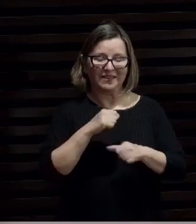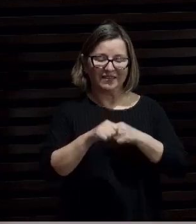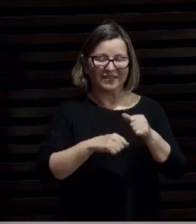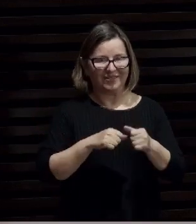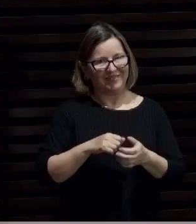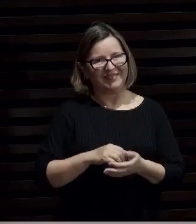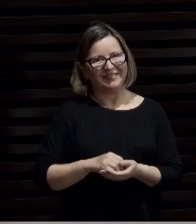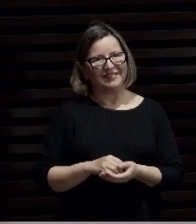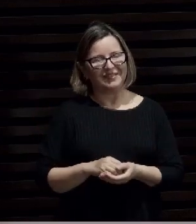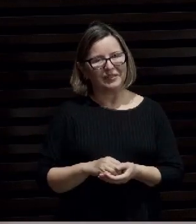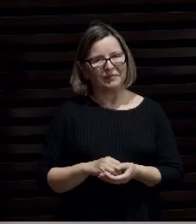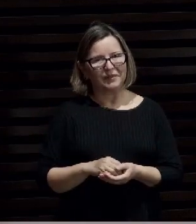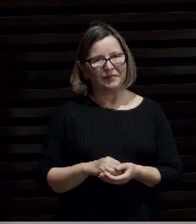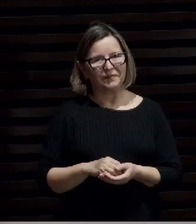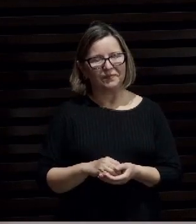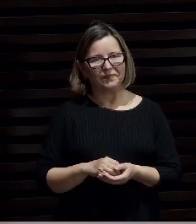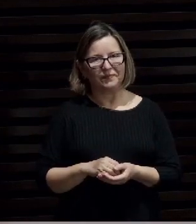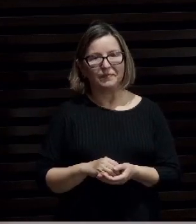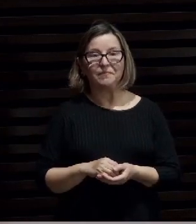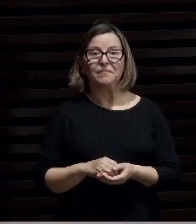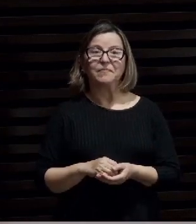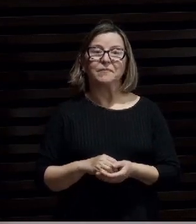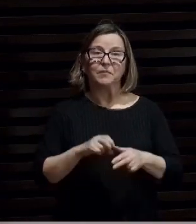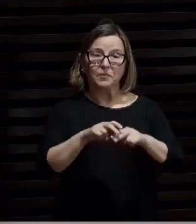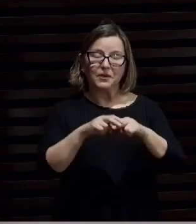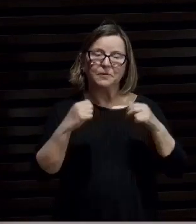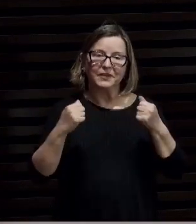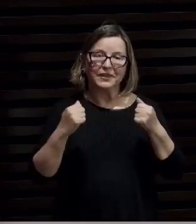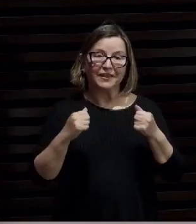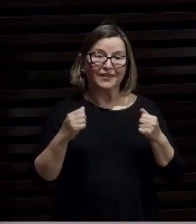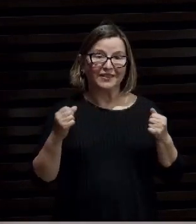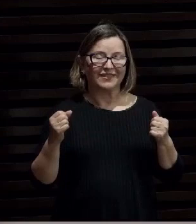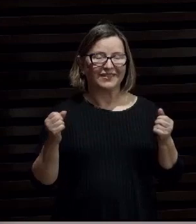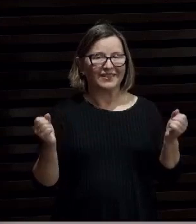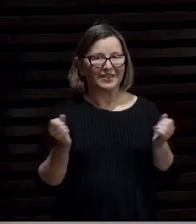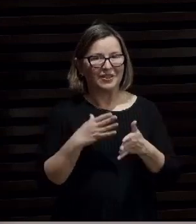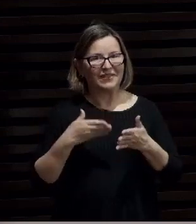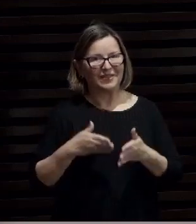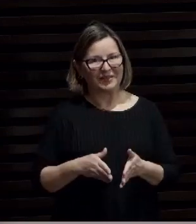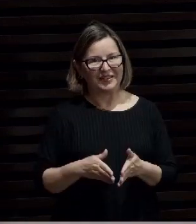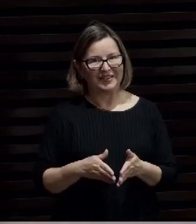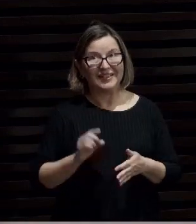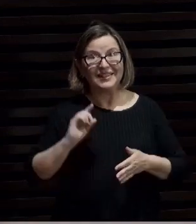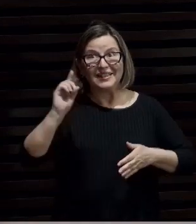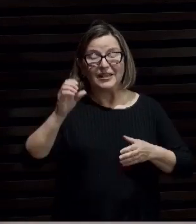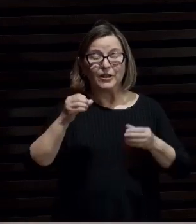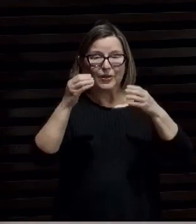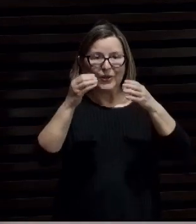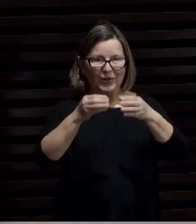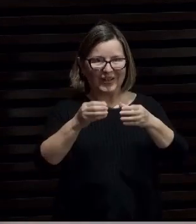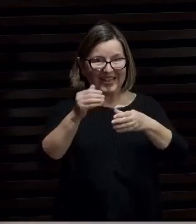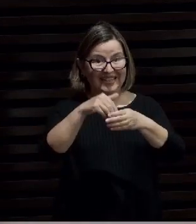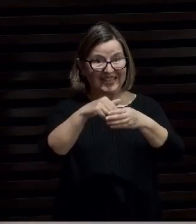É por isso que nós precisamos do novo nascimento. Porei dentro de vós o meu Espírito.